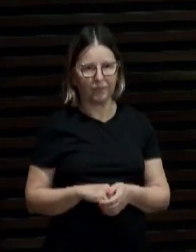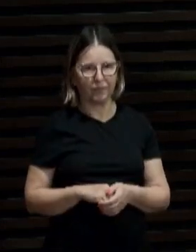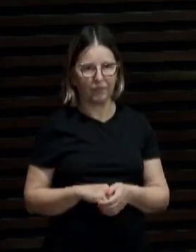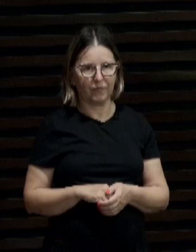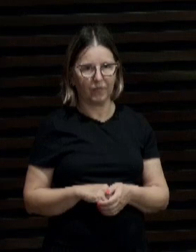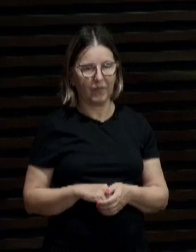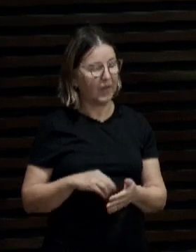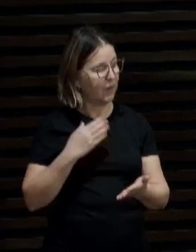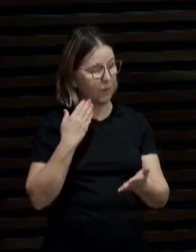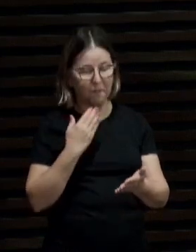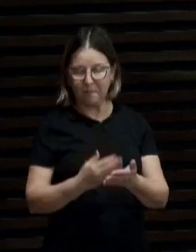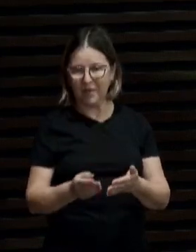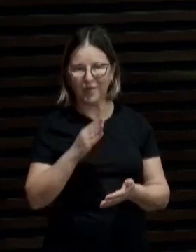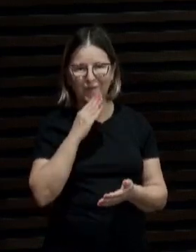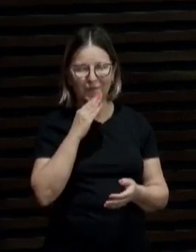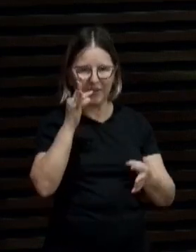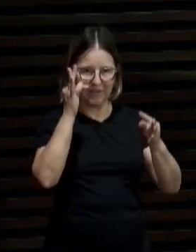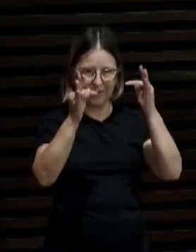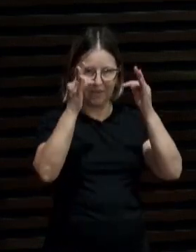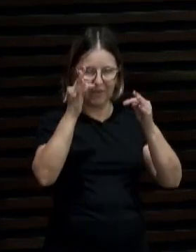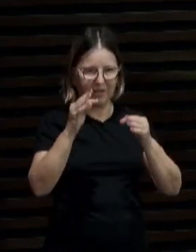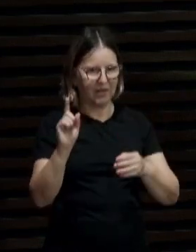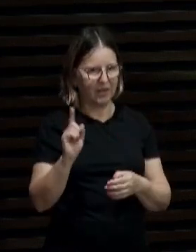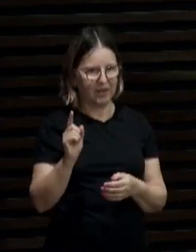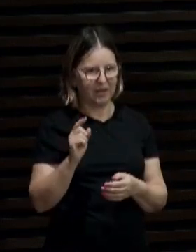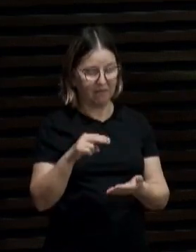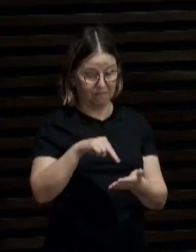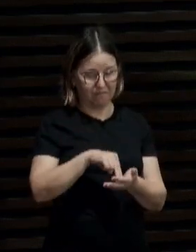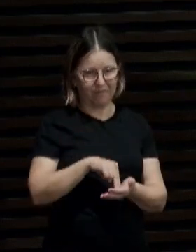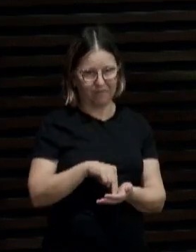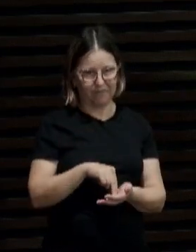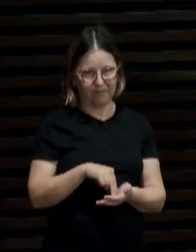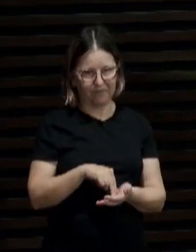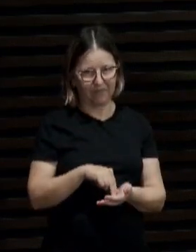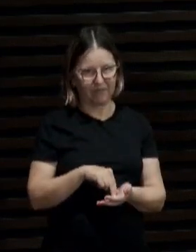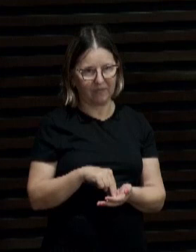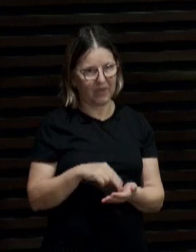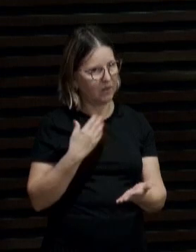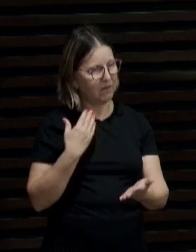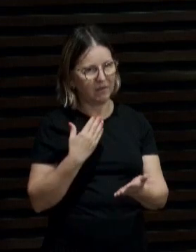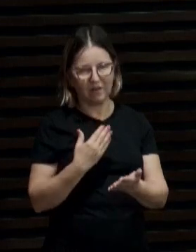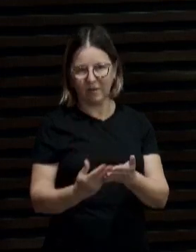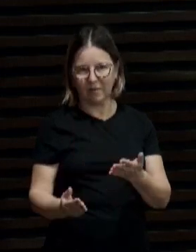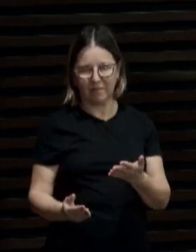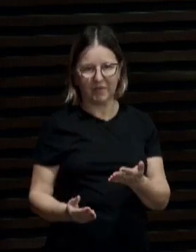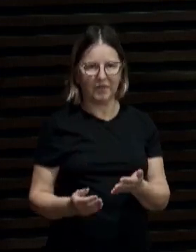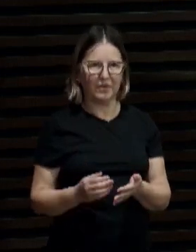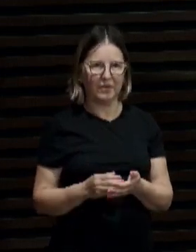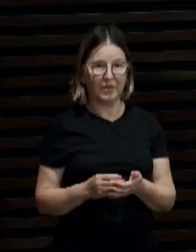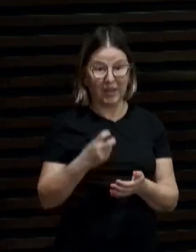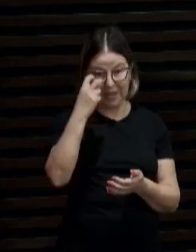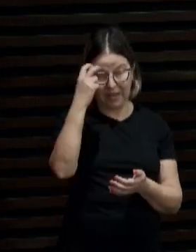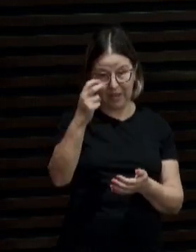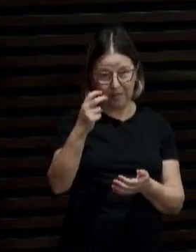conhecimento teológico e nem a sua resiliência e nem a capacidade de discernir aquilo que provinha de origem